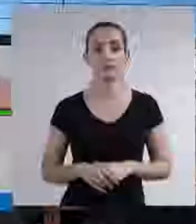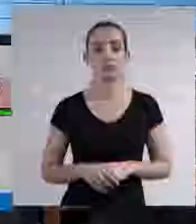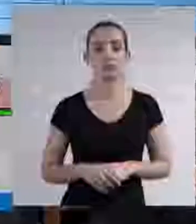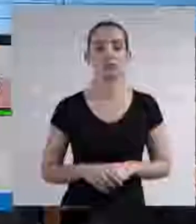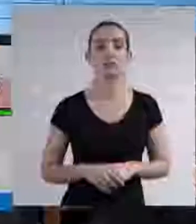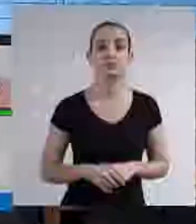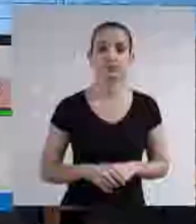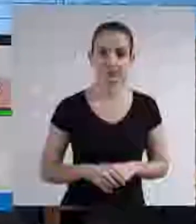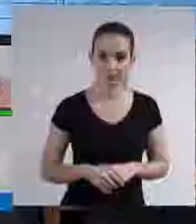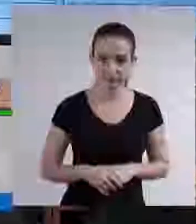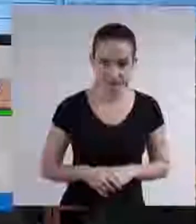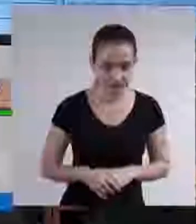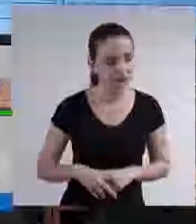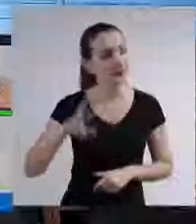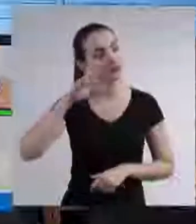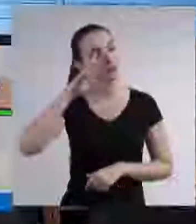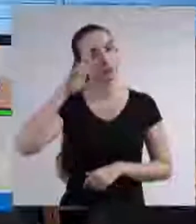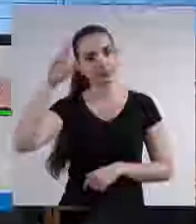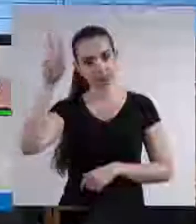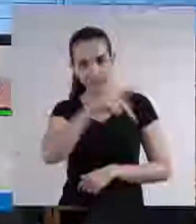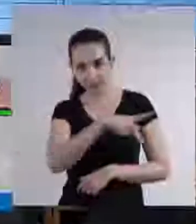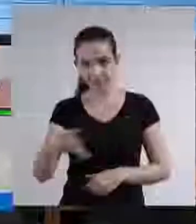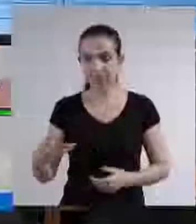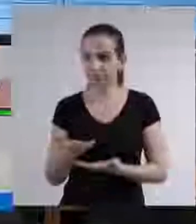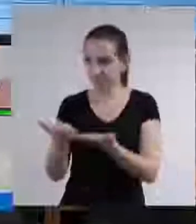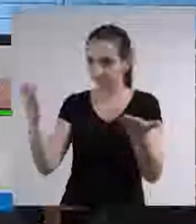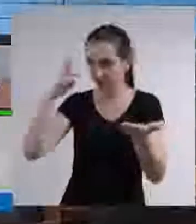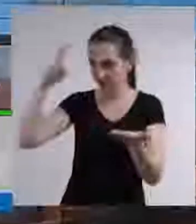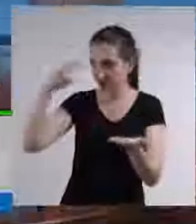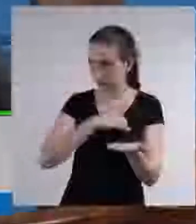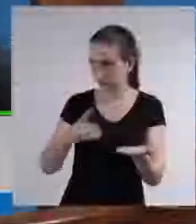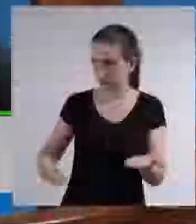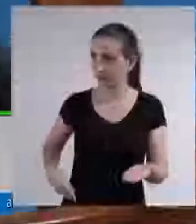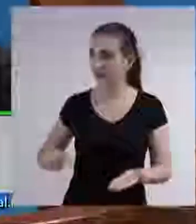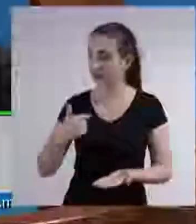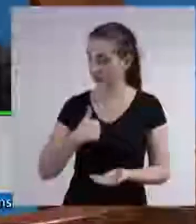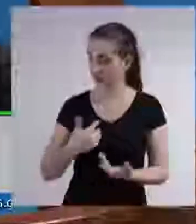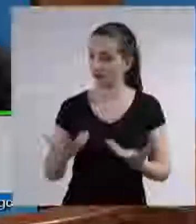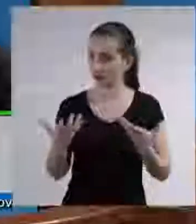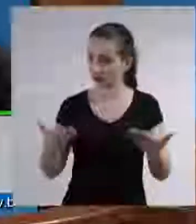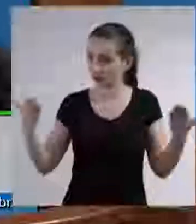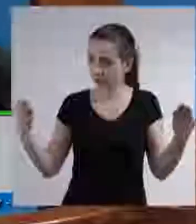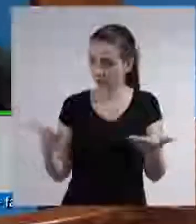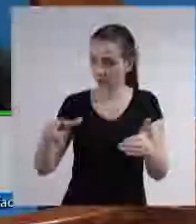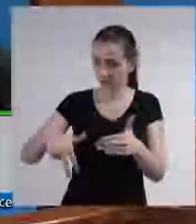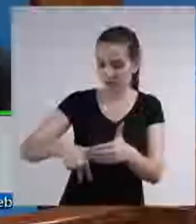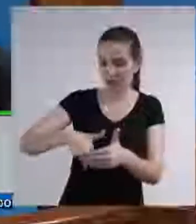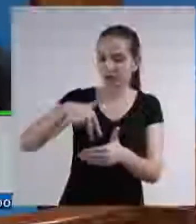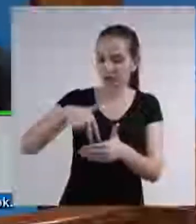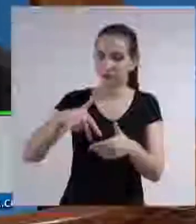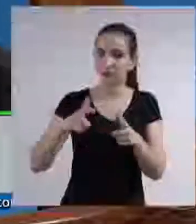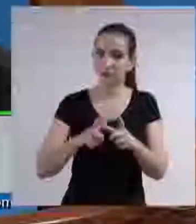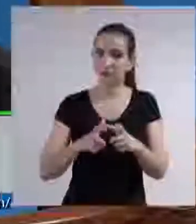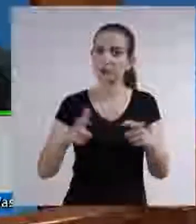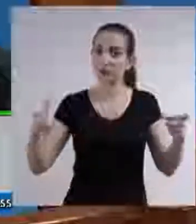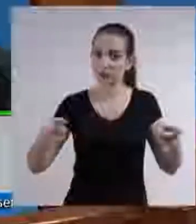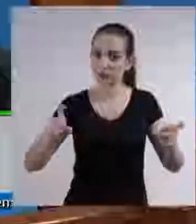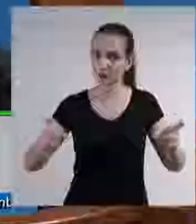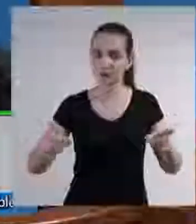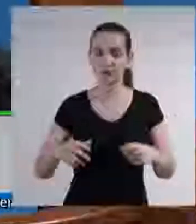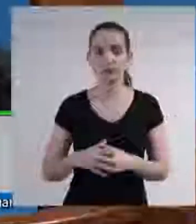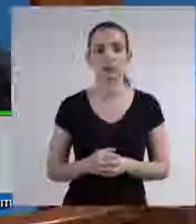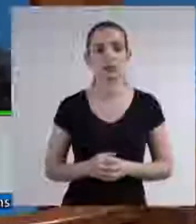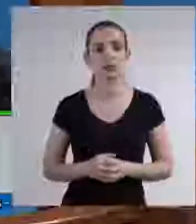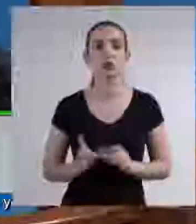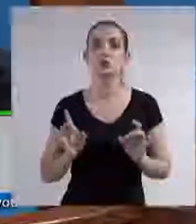Senhor presidente, senhores deputados, eu queria ocupar a tribuna no grande expediente apenas